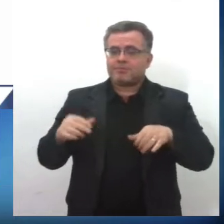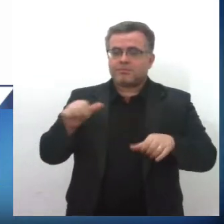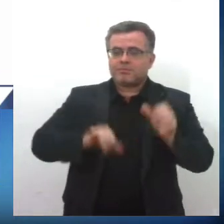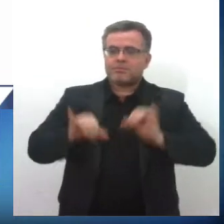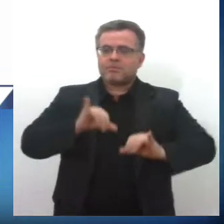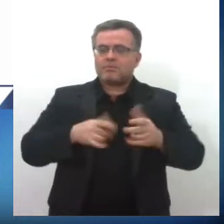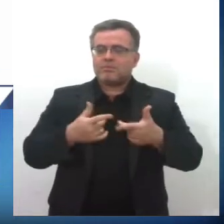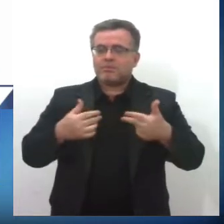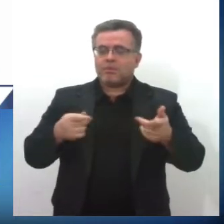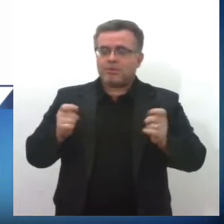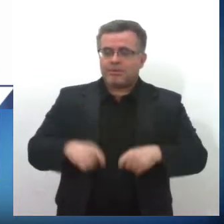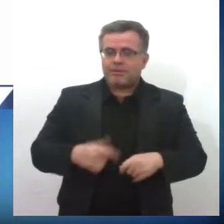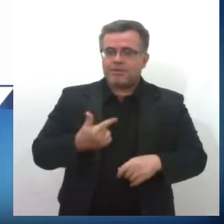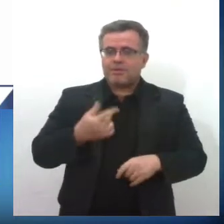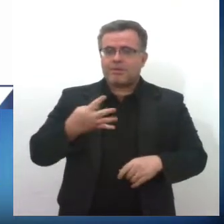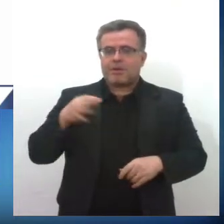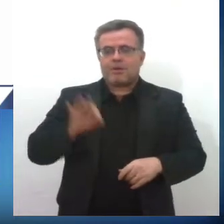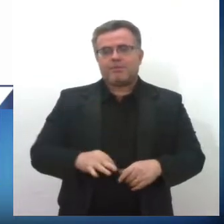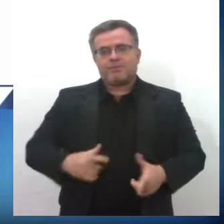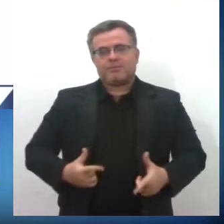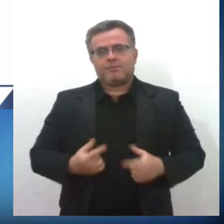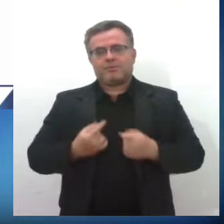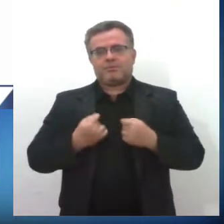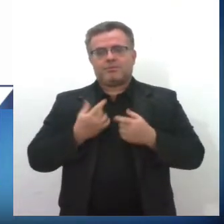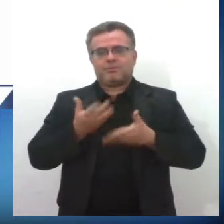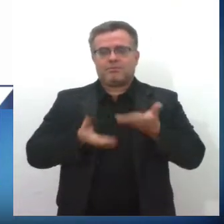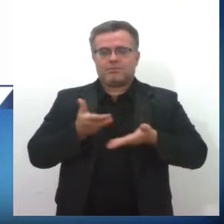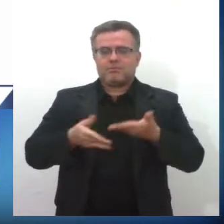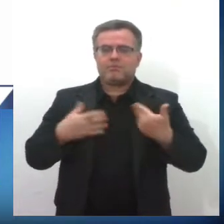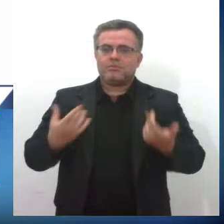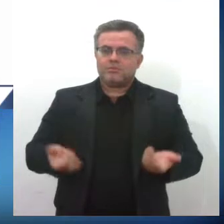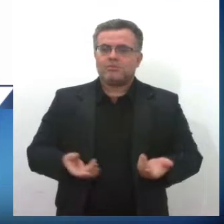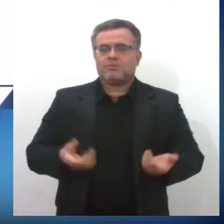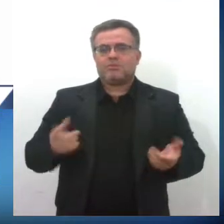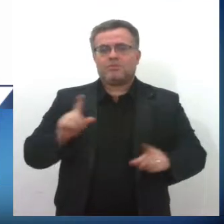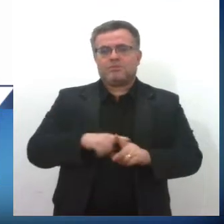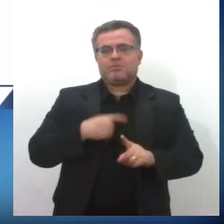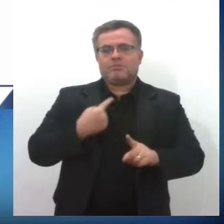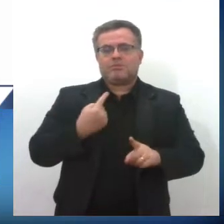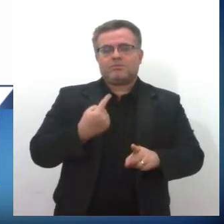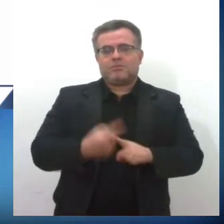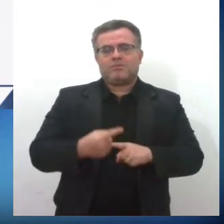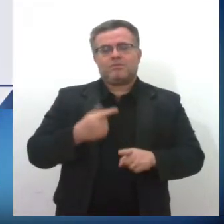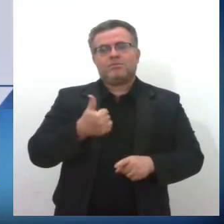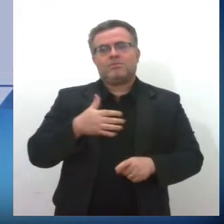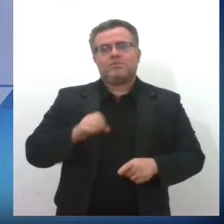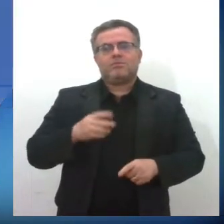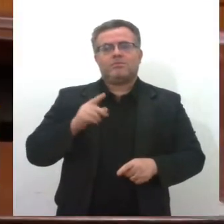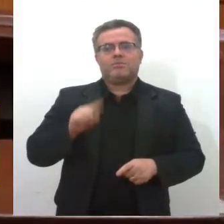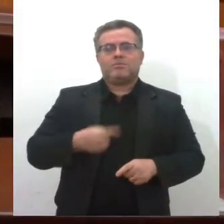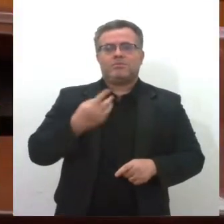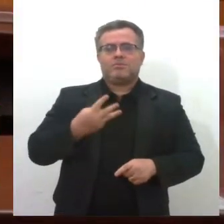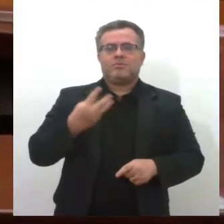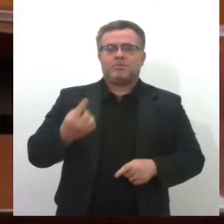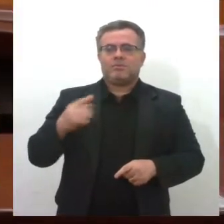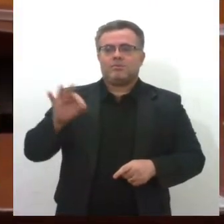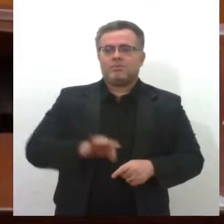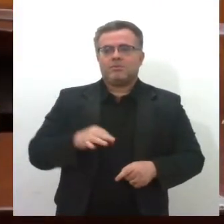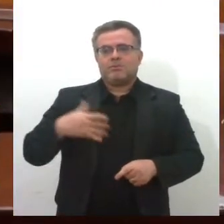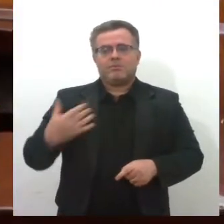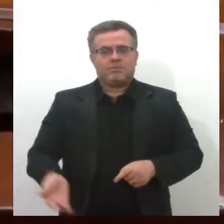de 24% e as cirurgias oncológicas tiveram um aumento de 10,31%. A secretária